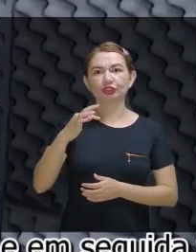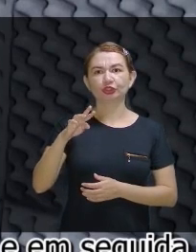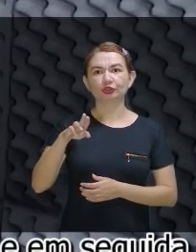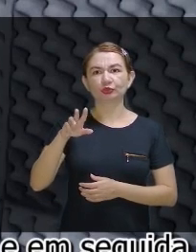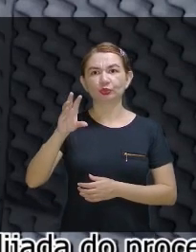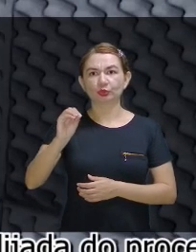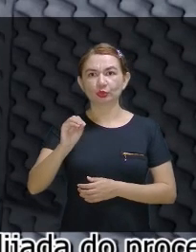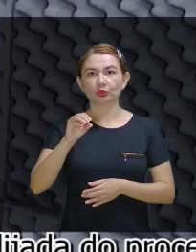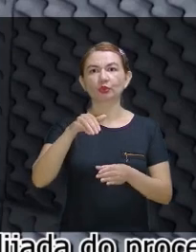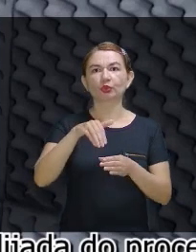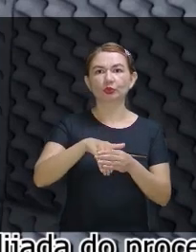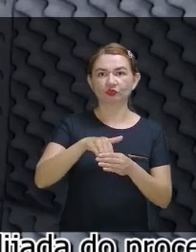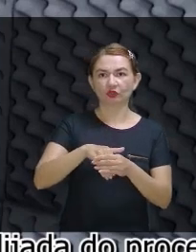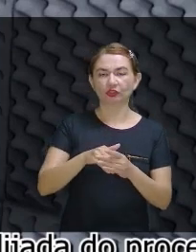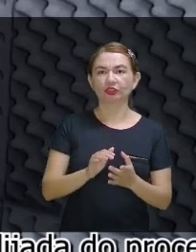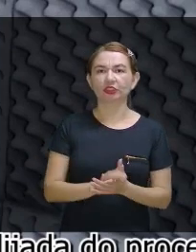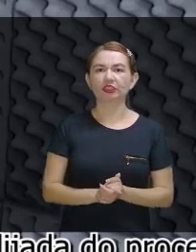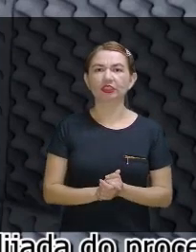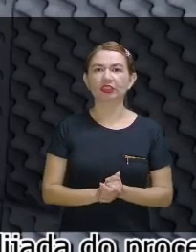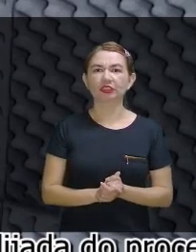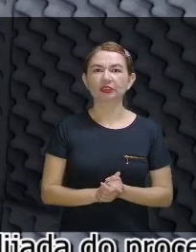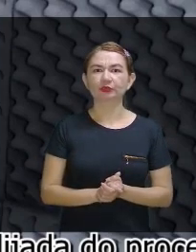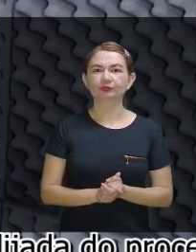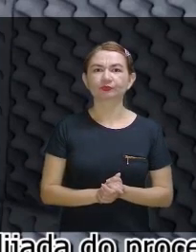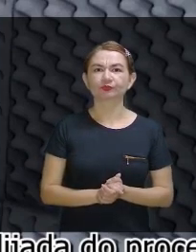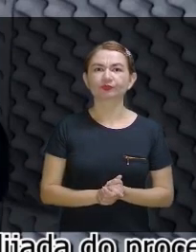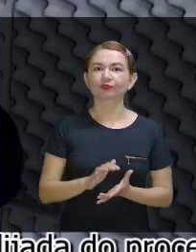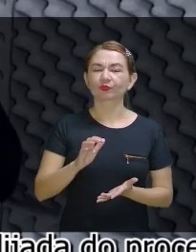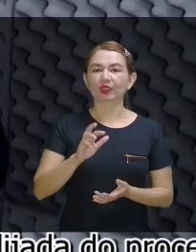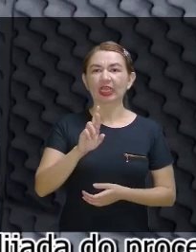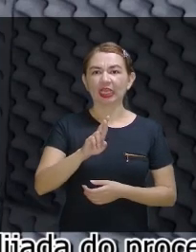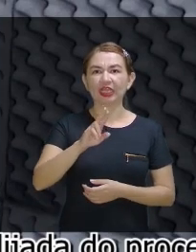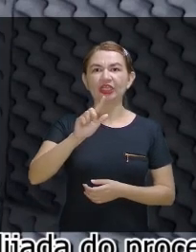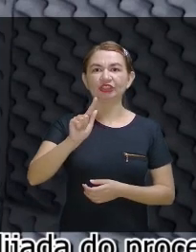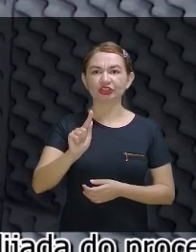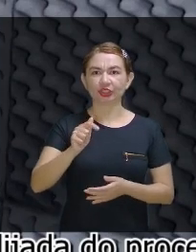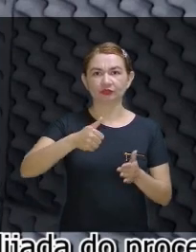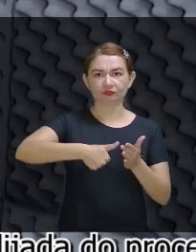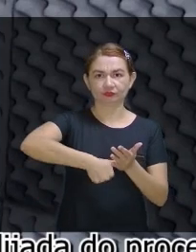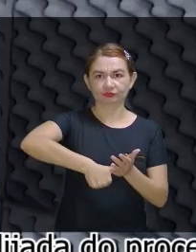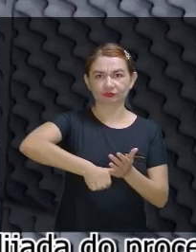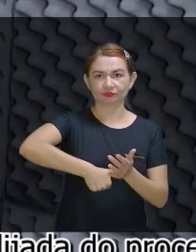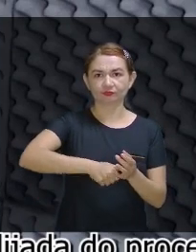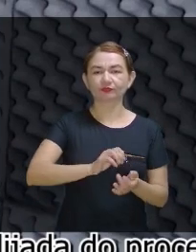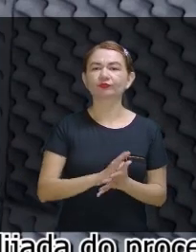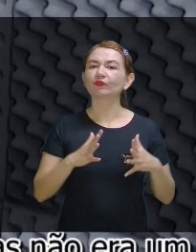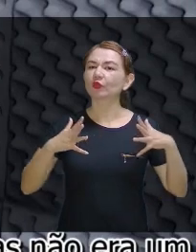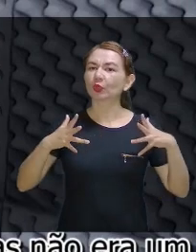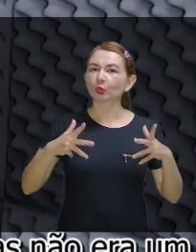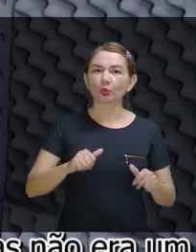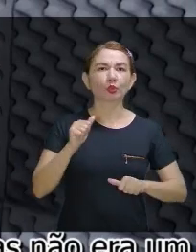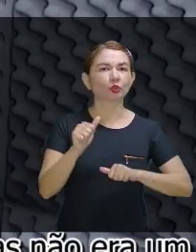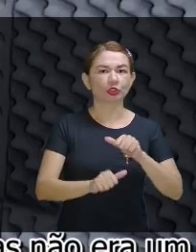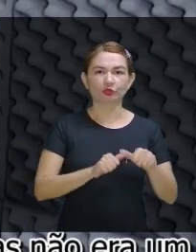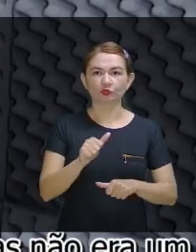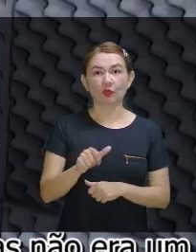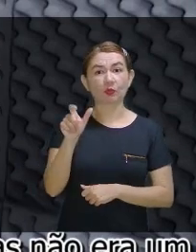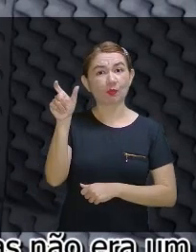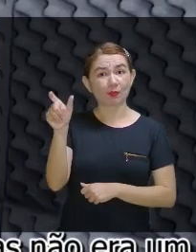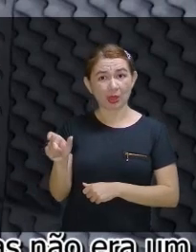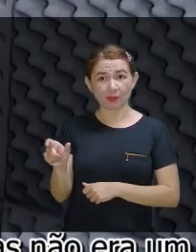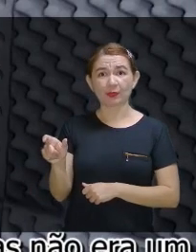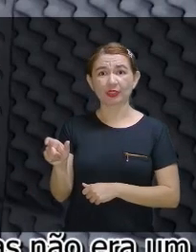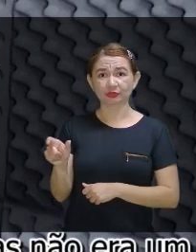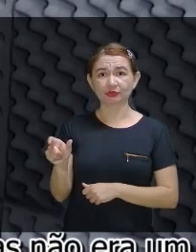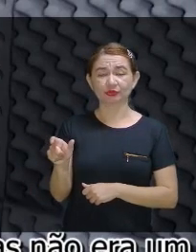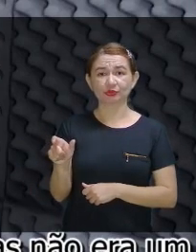fazer a certidão de nascimento, o registro geral, em seguida já dá o título de eleitor, e isso transforma uma pessoa que estava